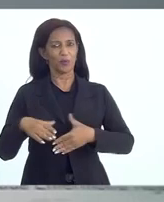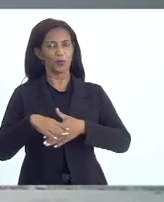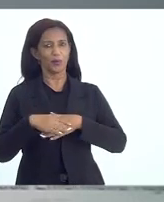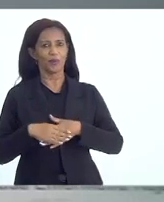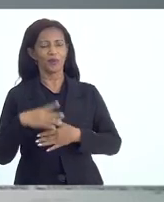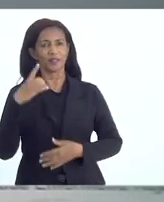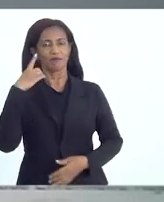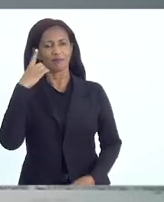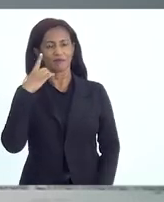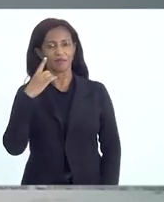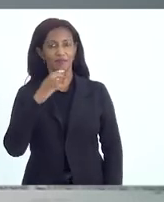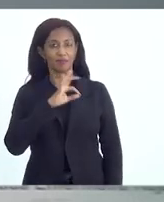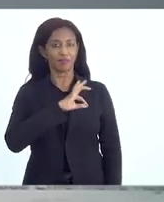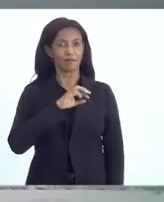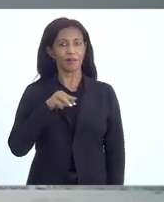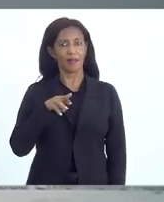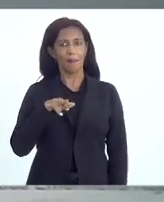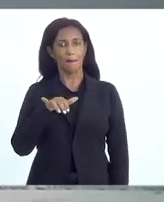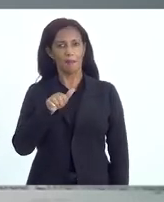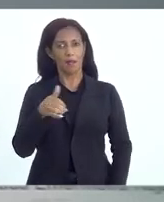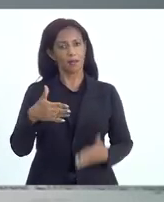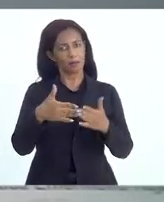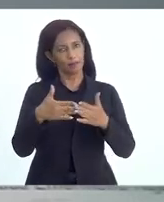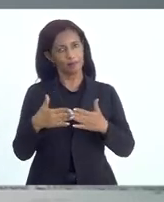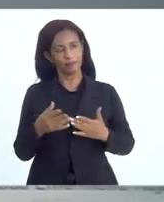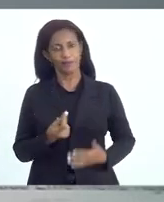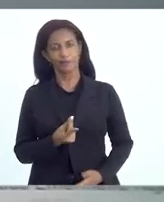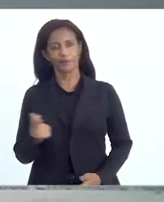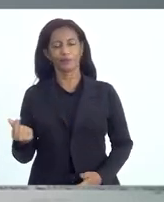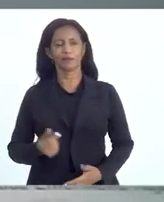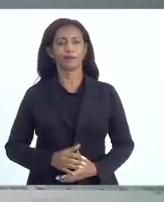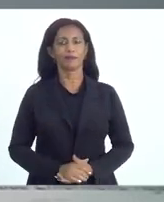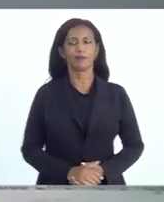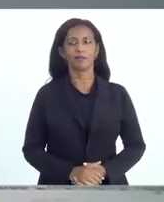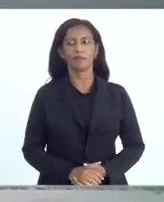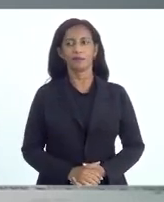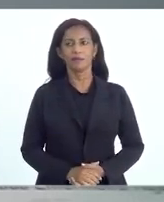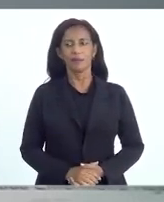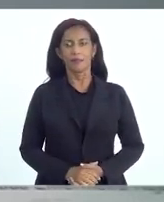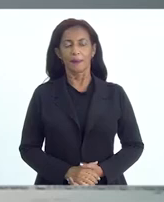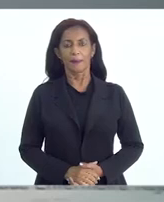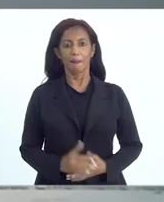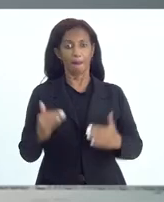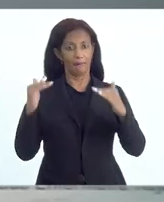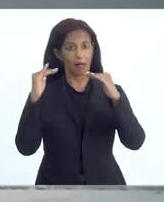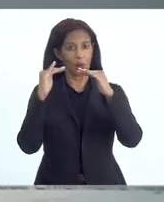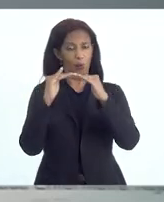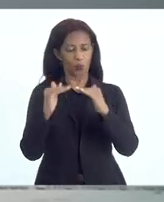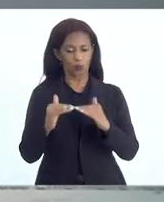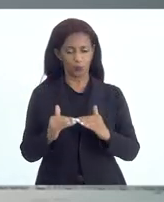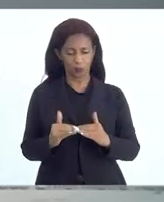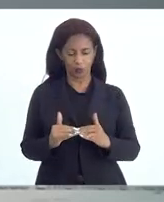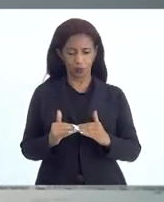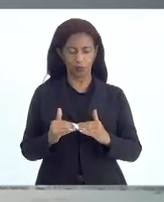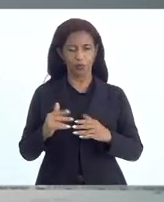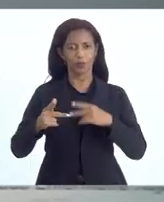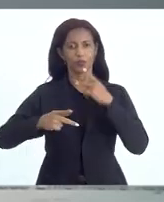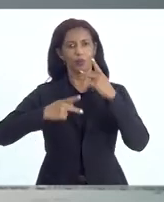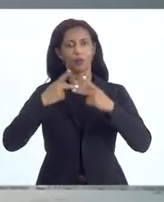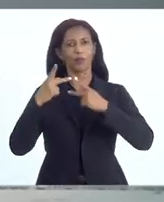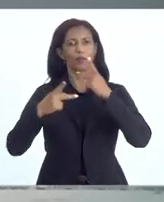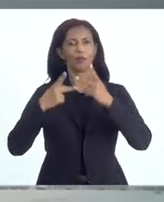comprimento a deputada Martha Rocha que Precisou se ausentar e concordar com as palavras iniciais